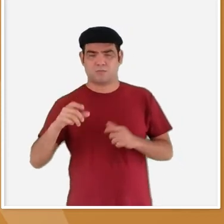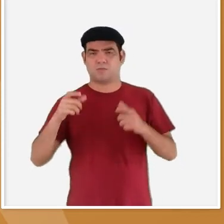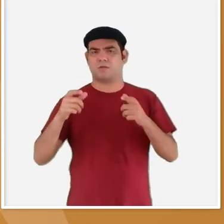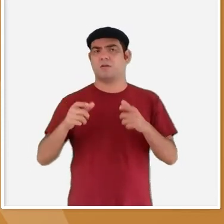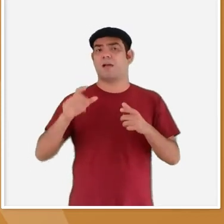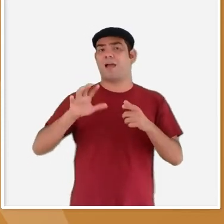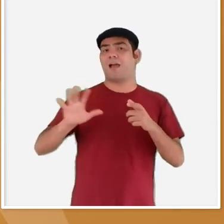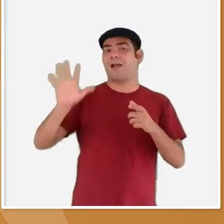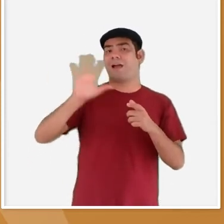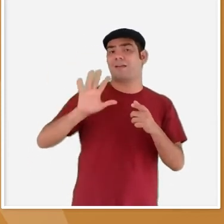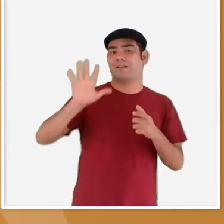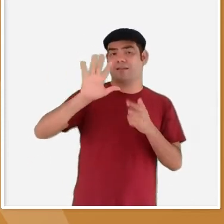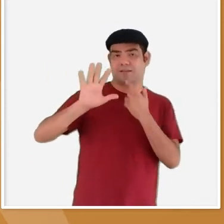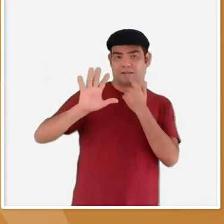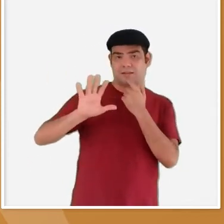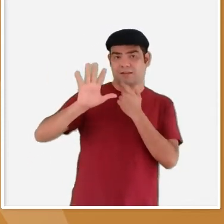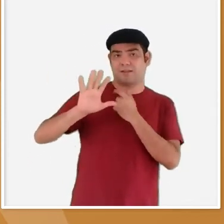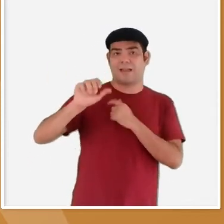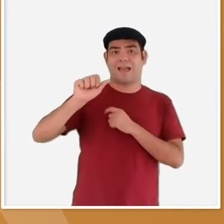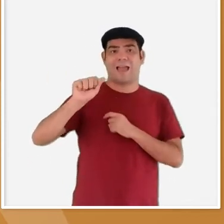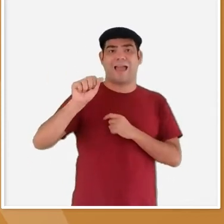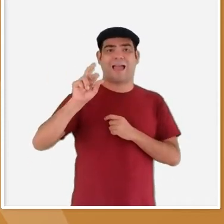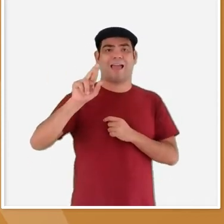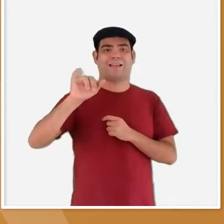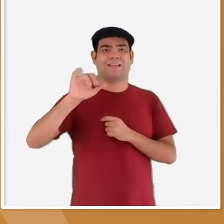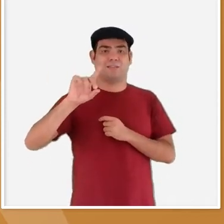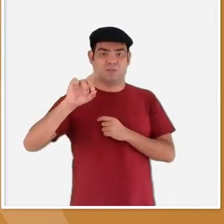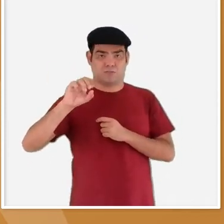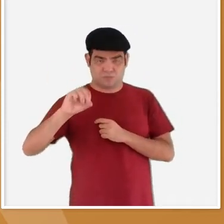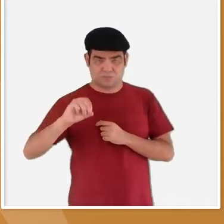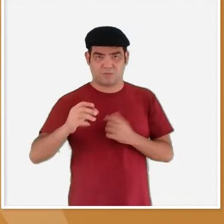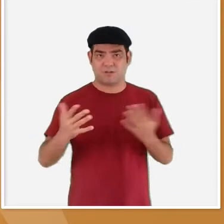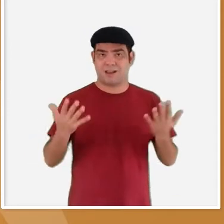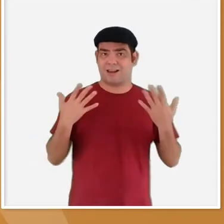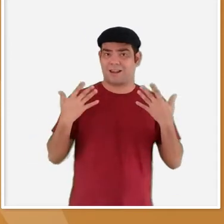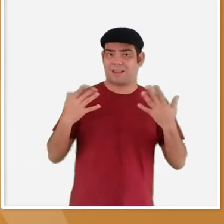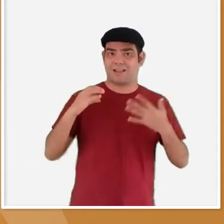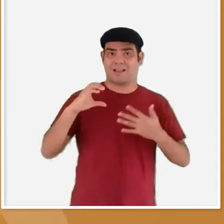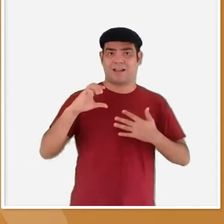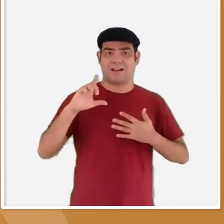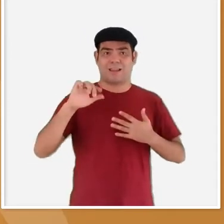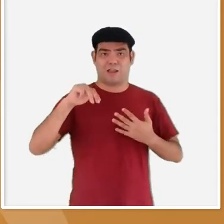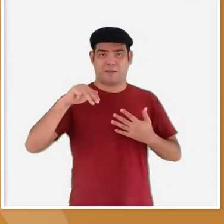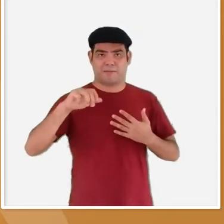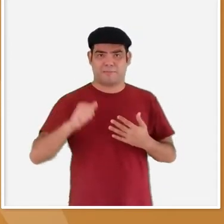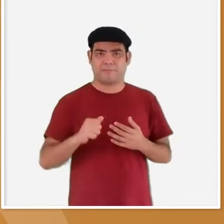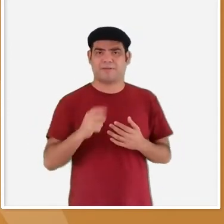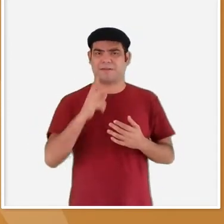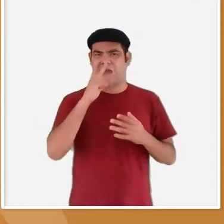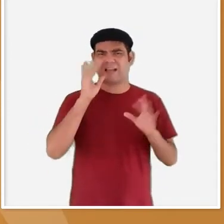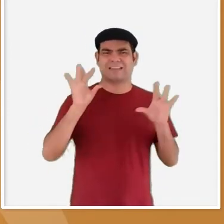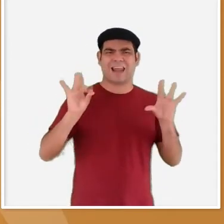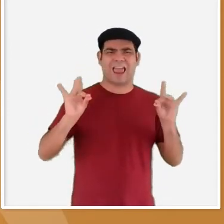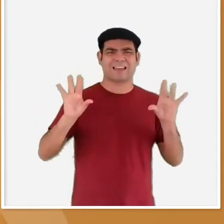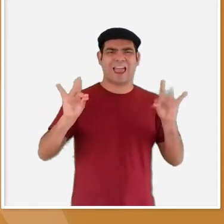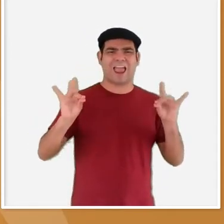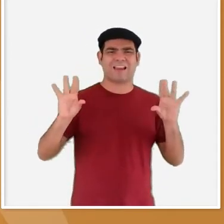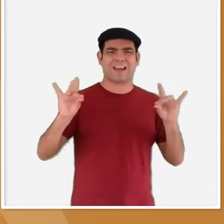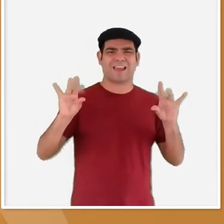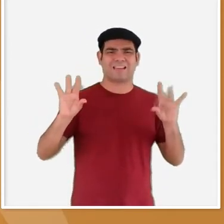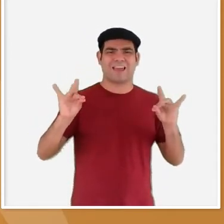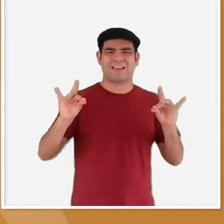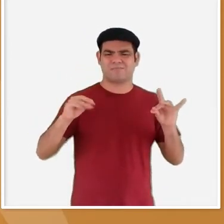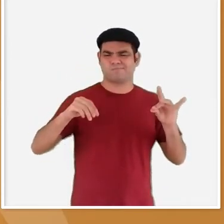de clima árido, tá? Que aqui está marcado como se fosse muito seco, tá bom? É nessas áreas, principalmente,